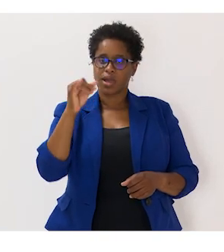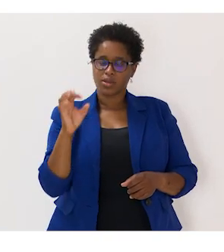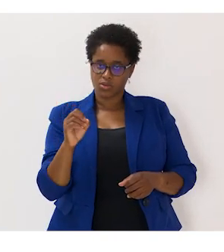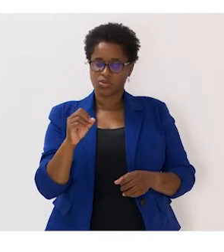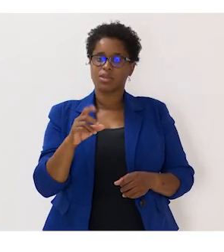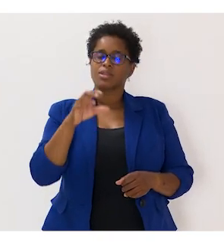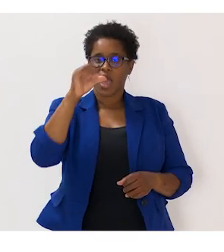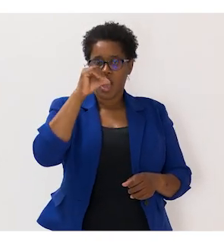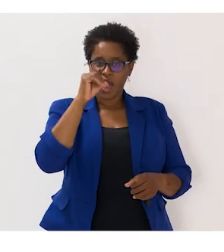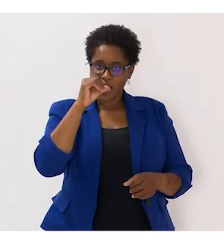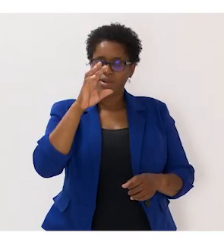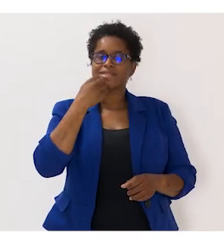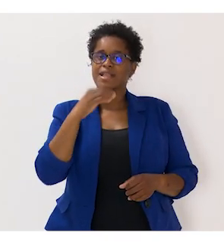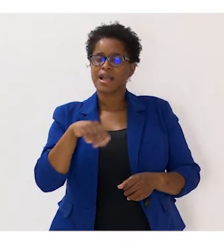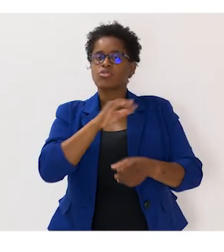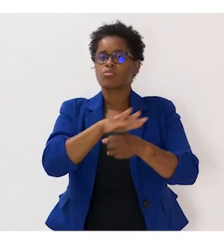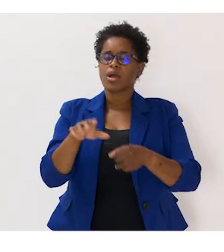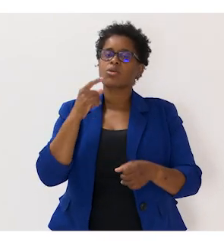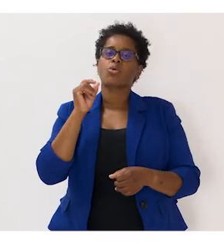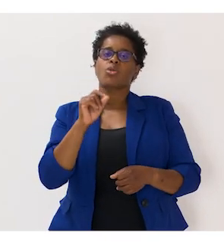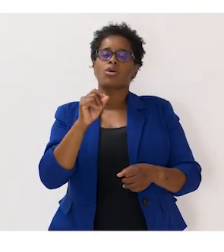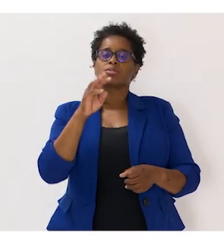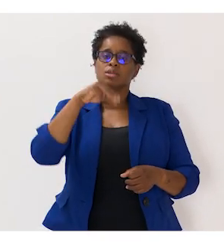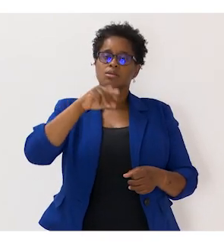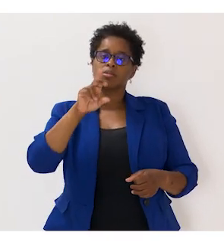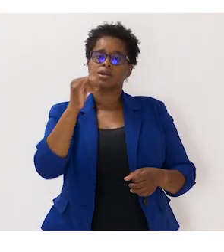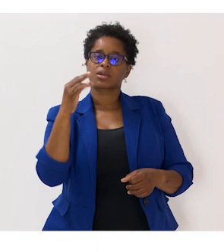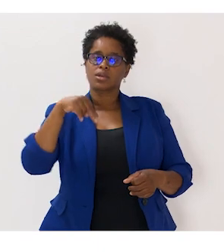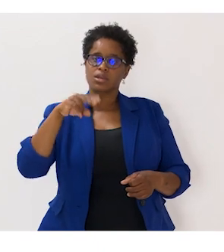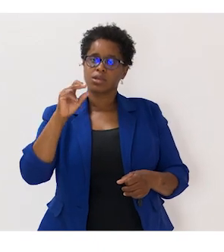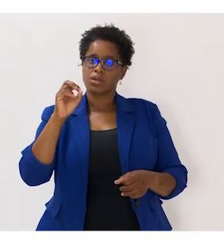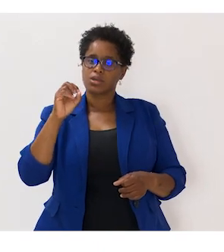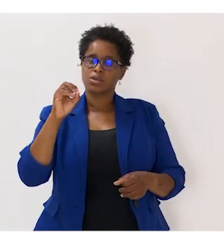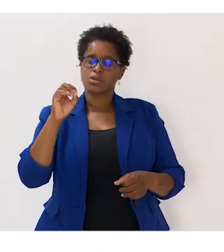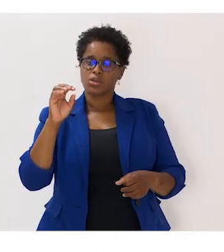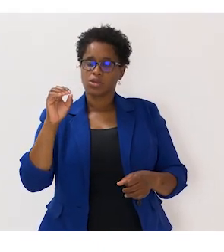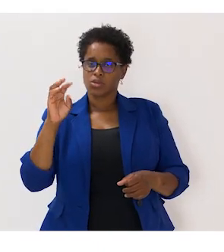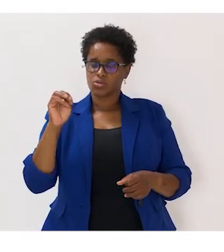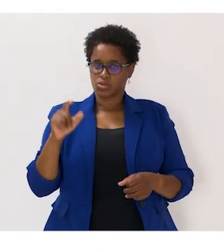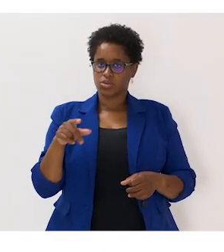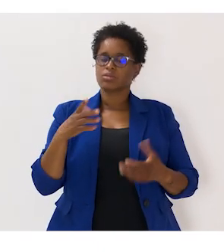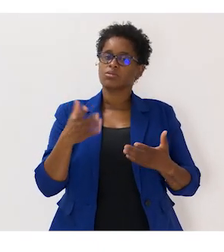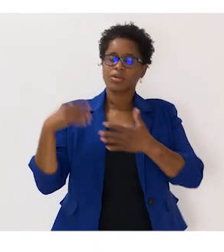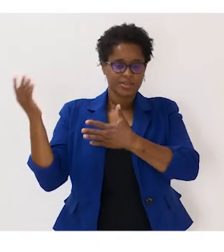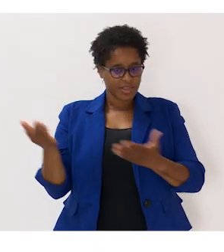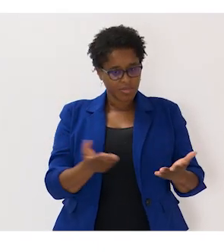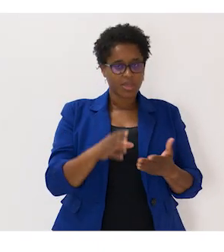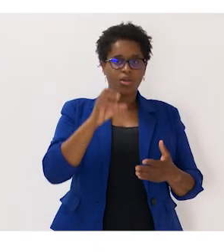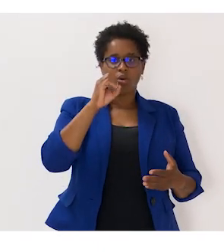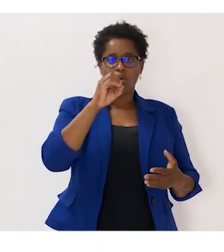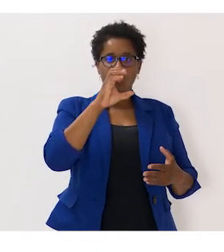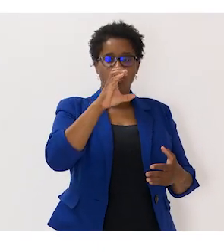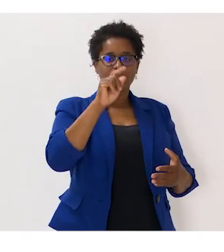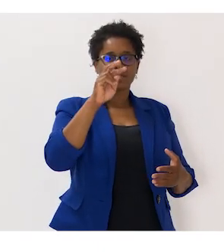salgada, marinhos, são todas denominadas de marinhos, que acabam por albergar os oceanos e